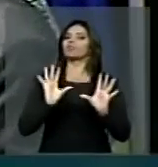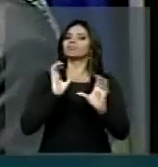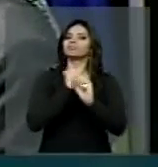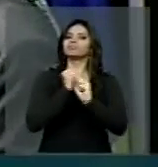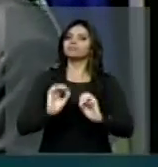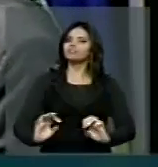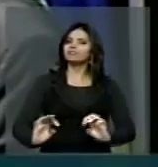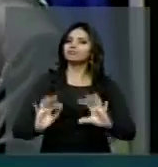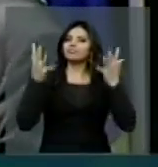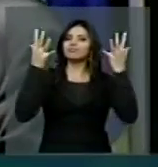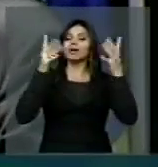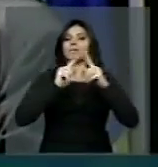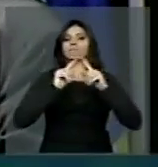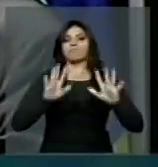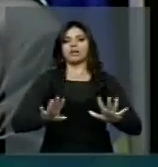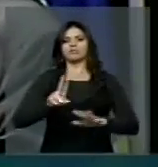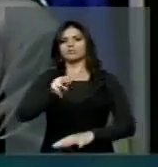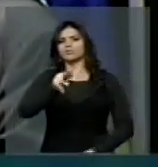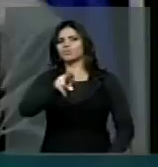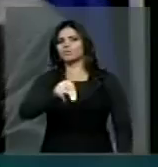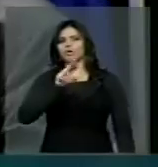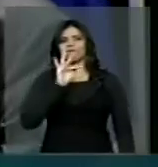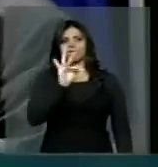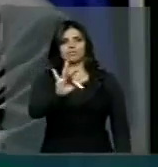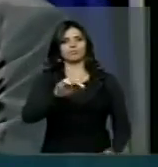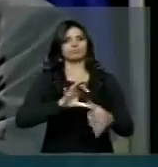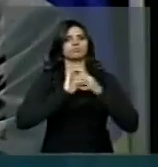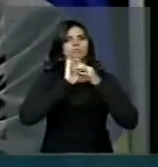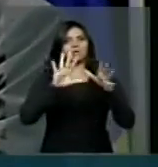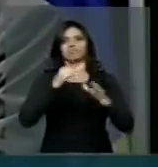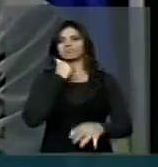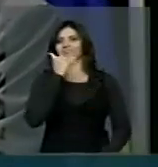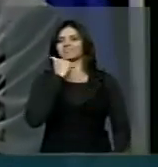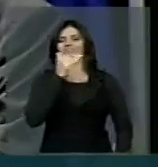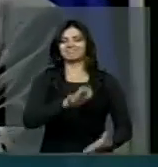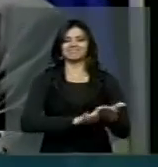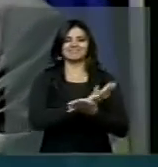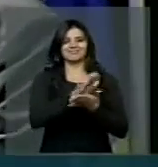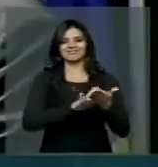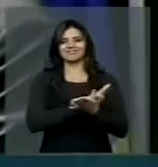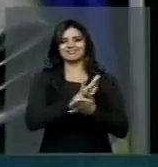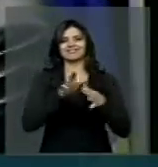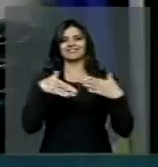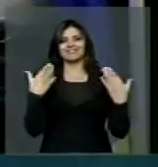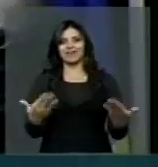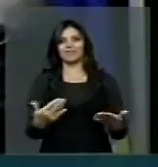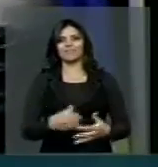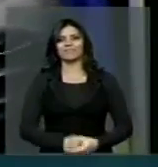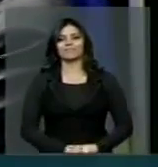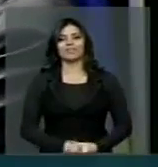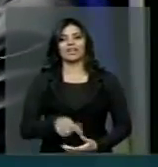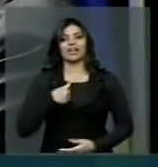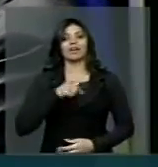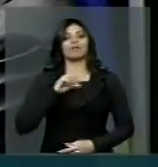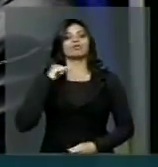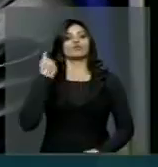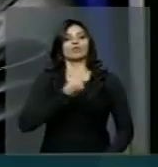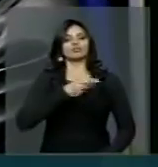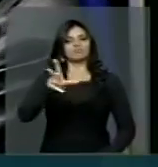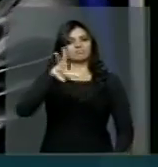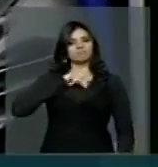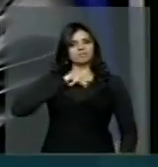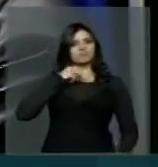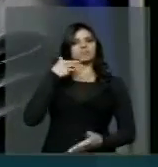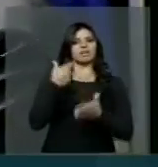celebridade, mas nunca com futuro, nem com liberdade. Pois bem, a nossa grave derrota em